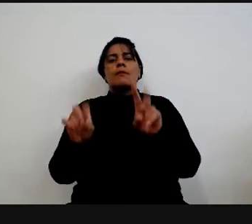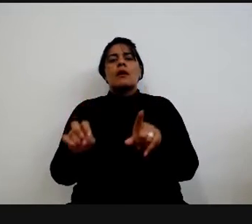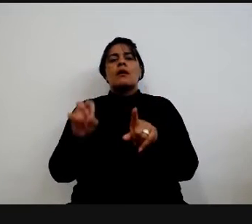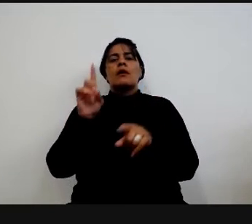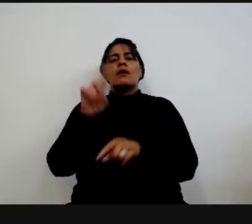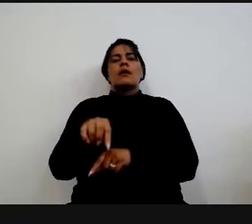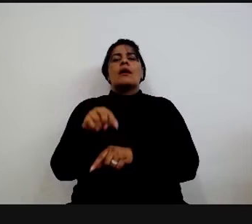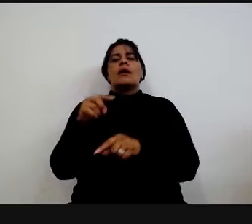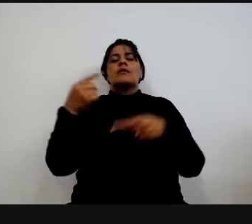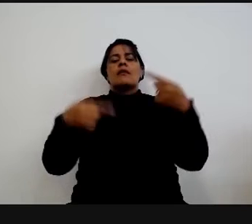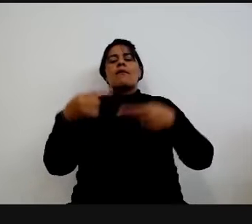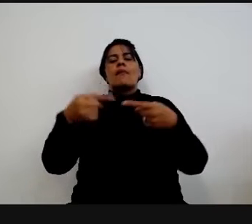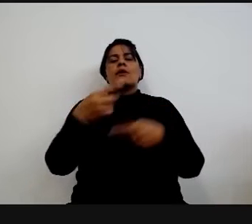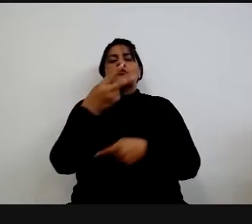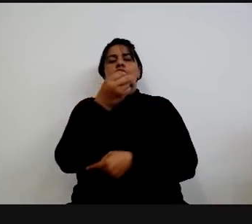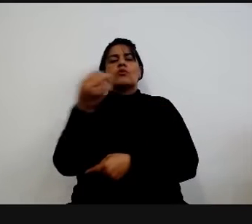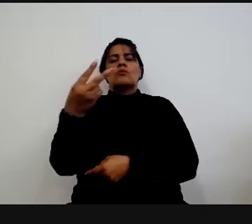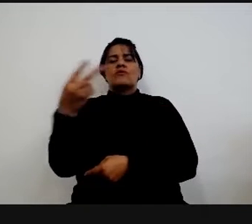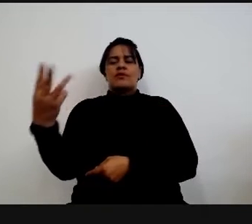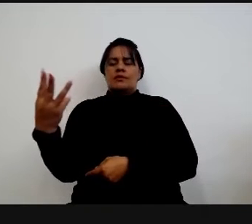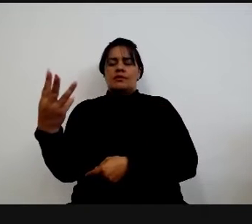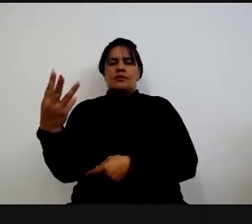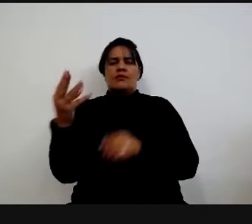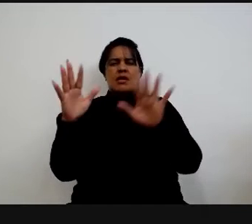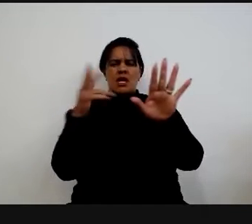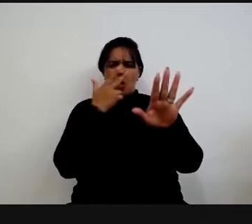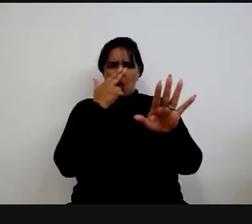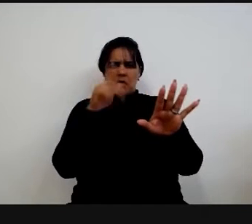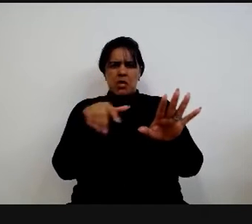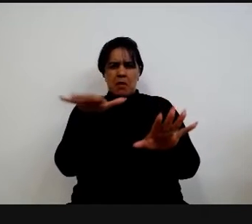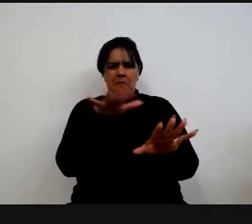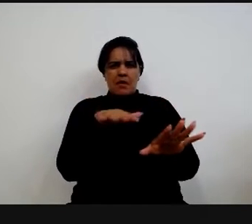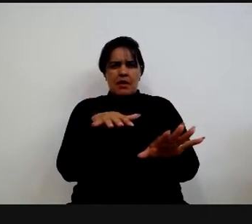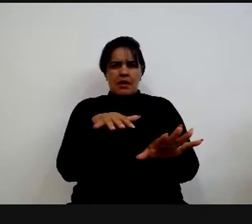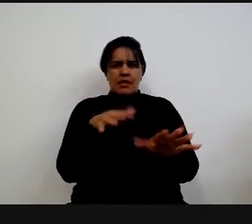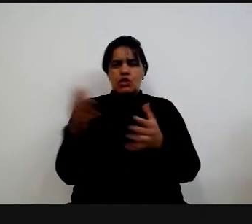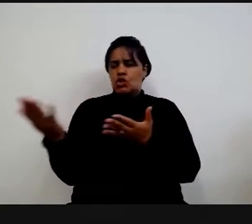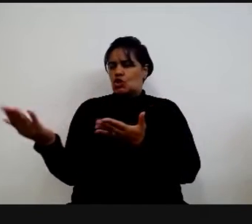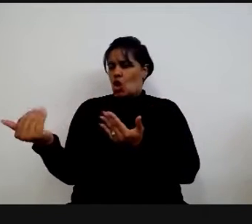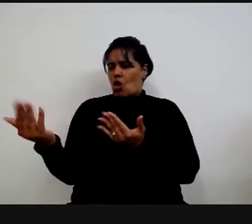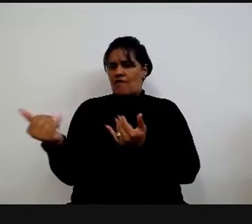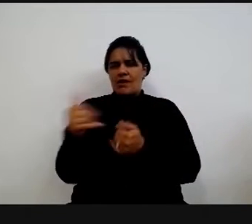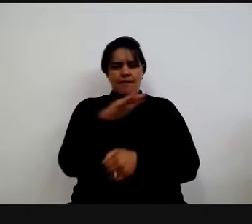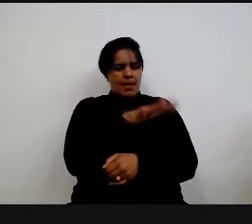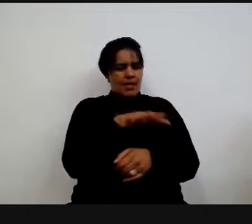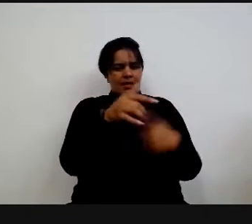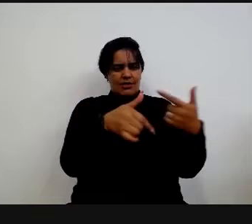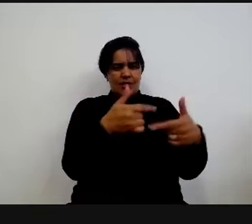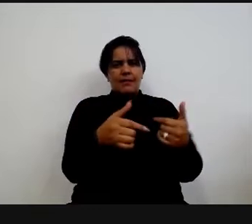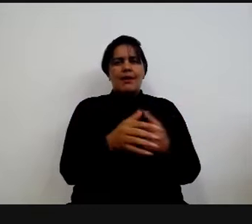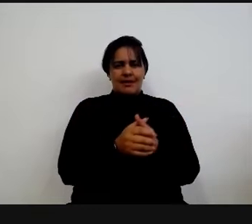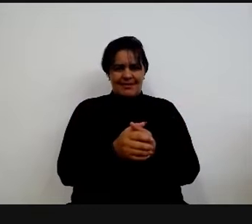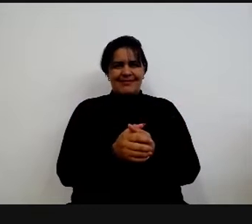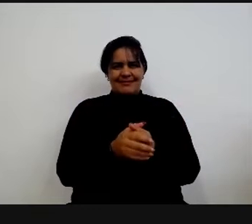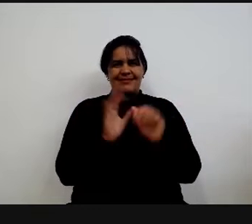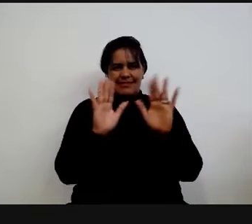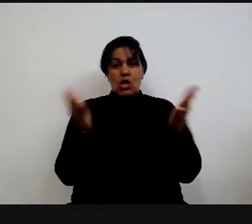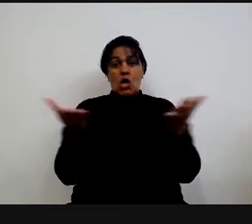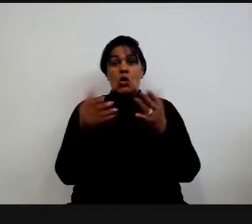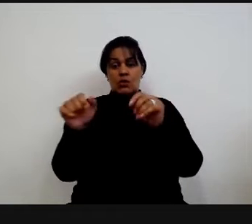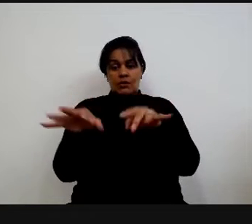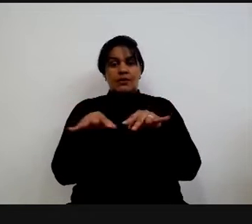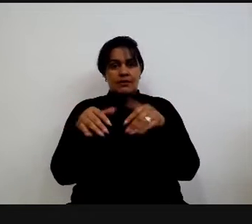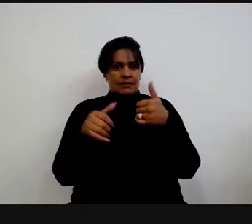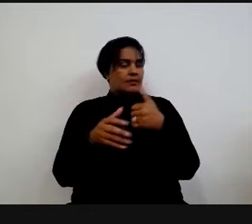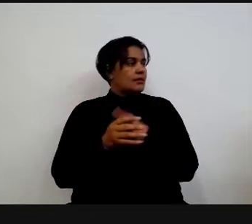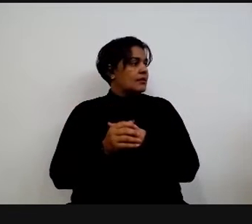em 2023. Se não me engano, é mercado de trabalho para o jovem. Jovem mercado de trabalho. Jovem mercado de trabalho. Votaram ontem, hoje eles estão lá no plenário. É porque